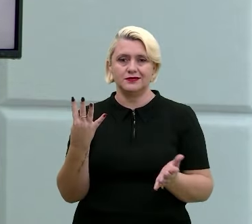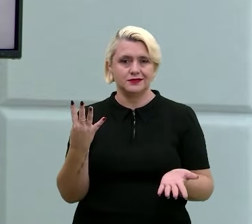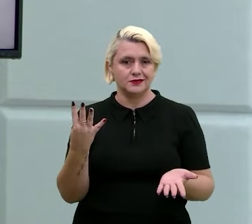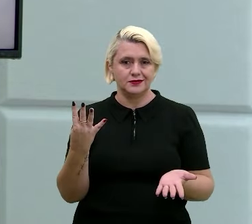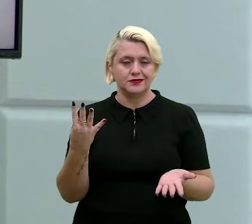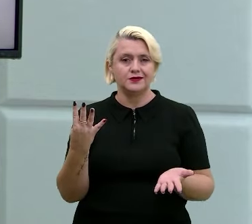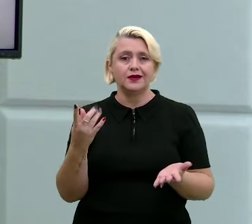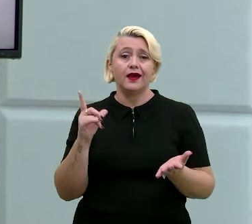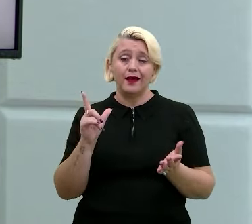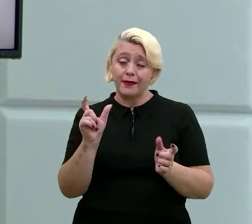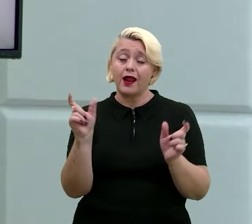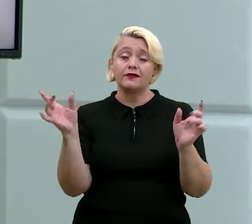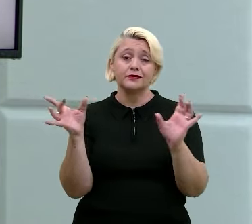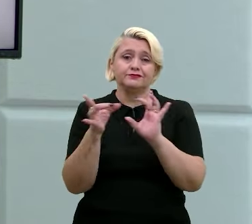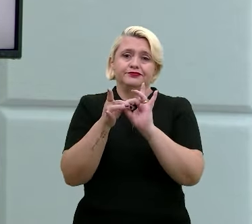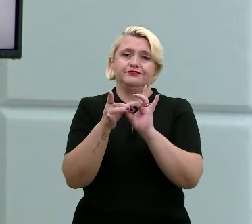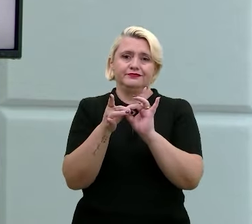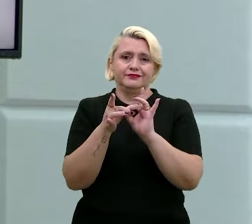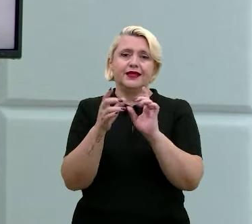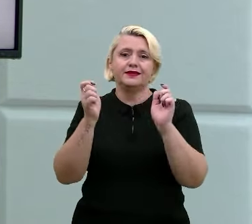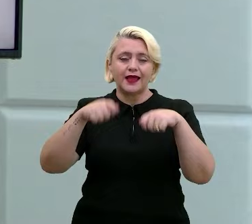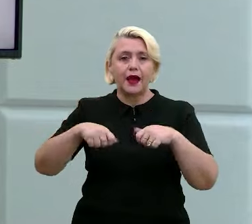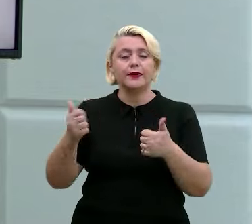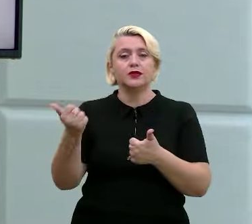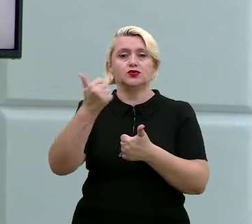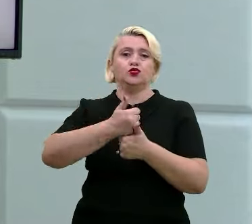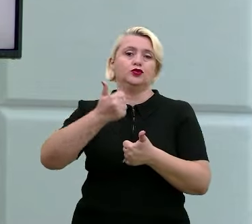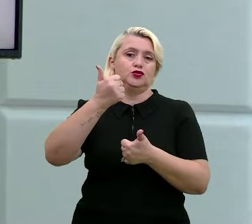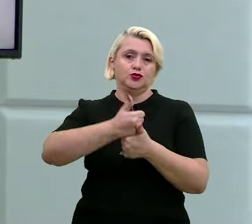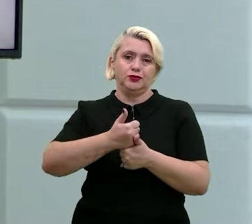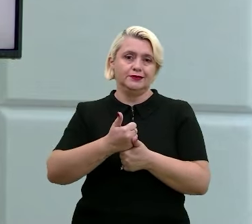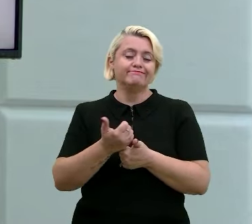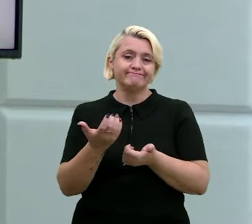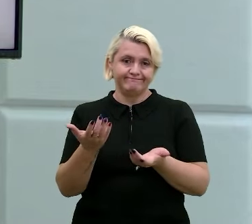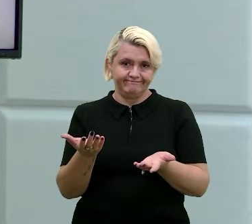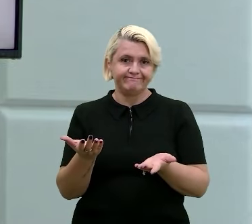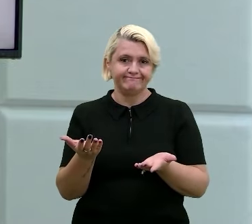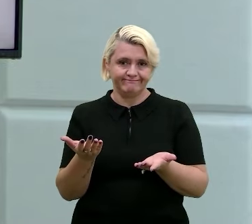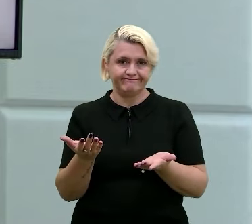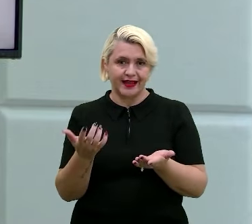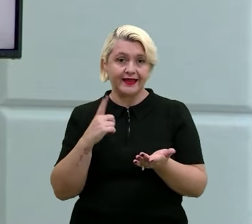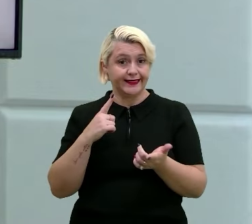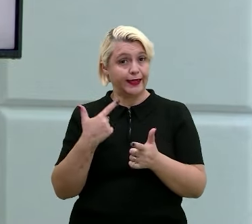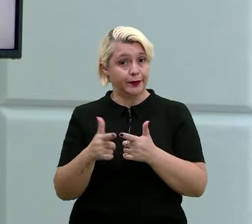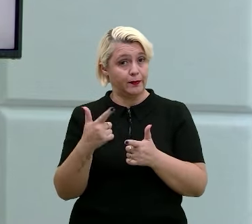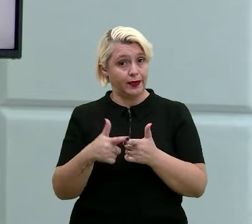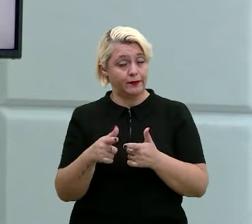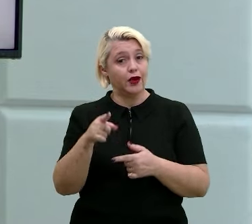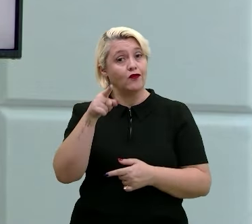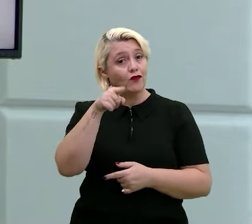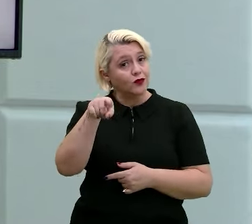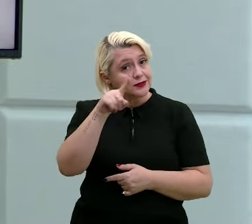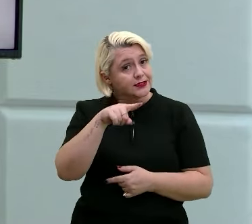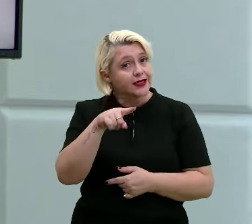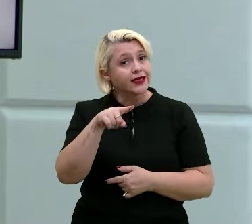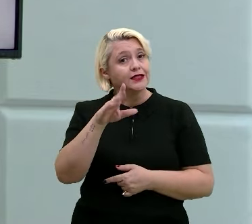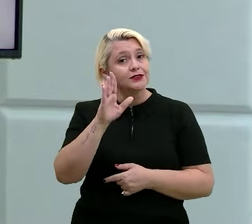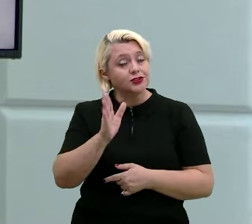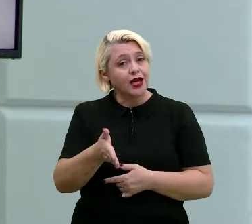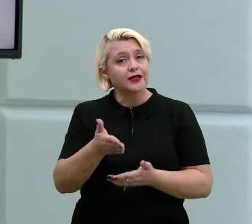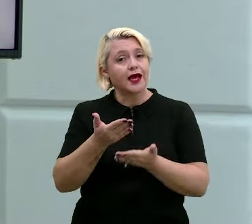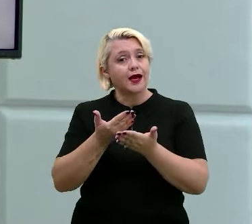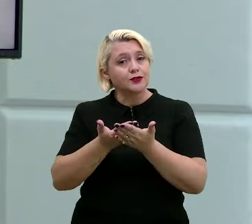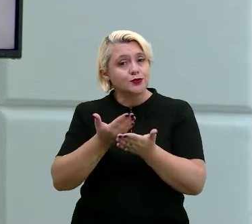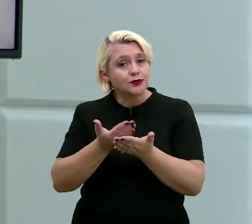elementos articuladores que geralmente caem nesse probleminha. Você, como está acompanhando